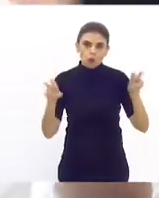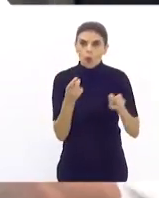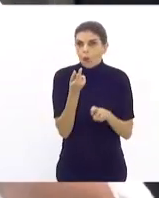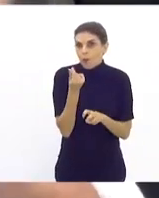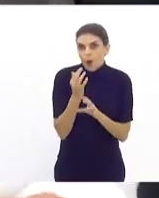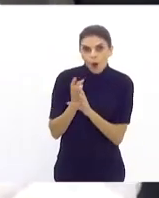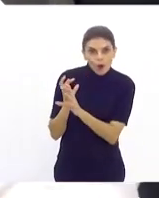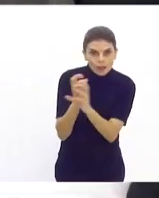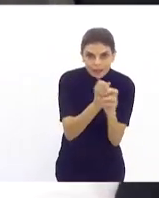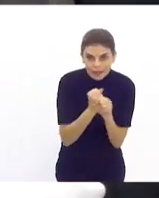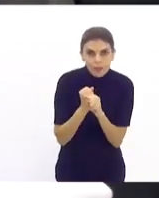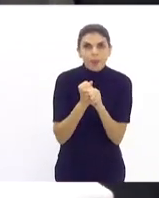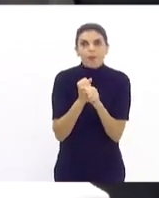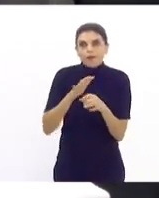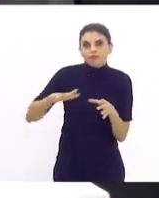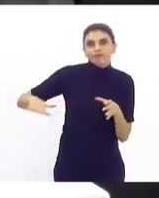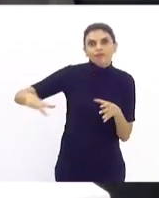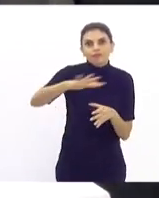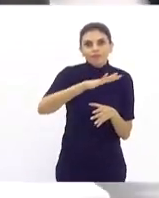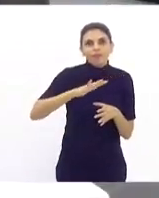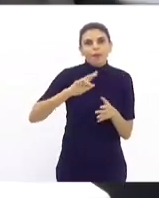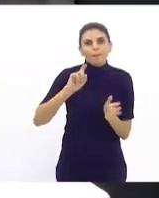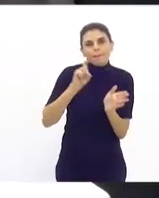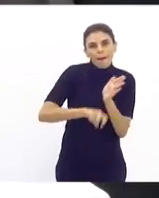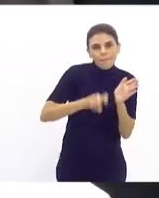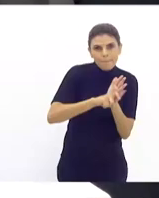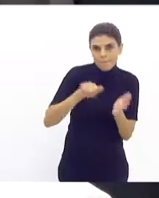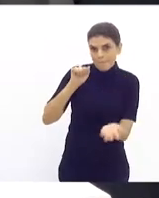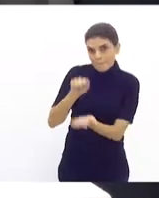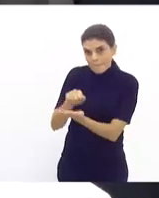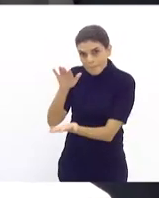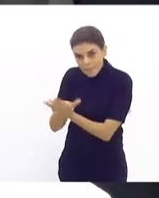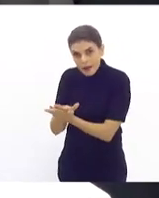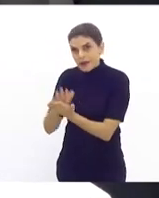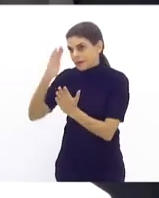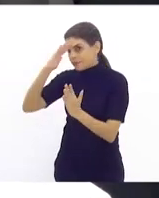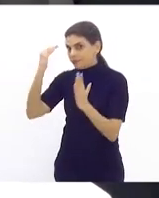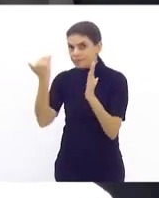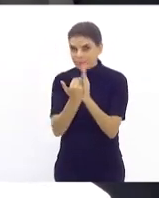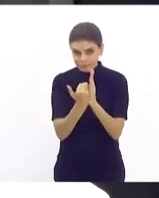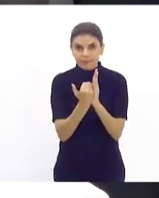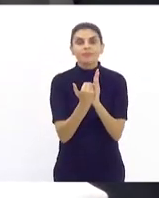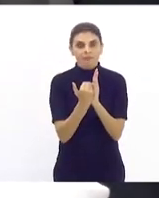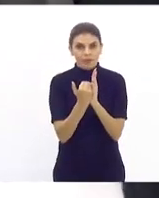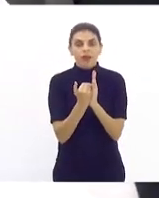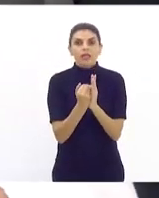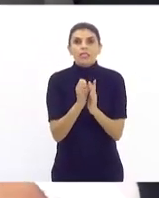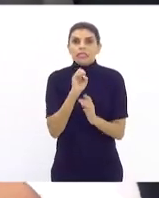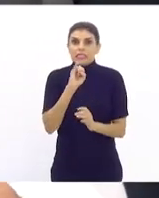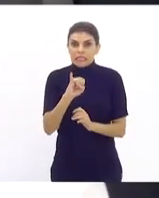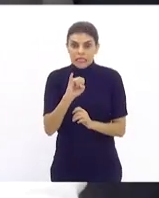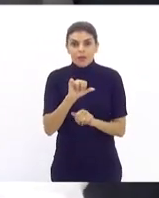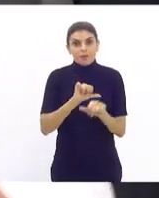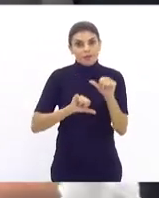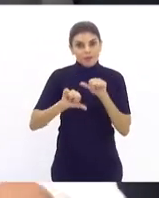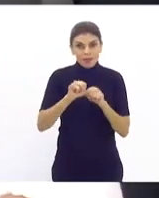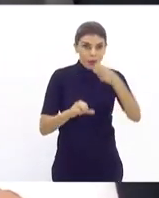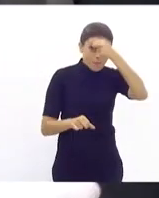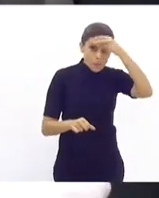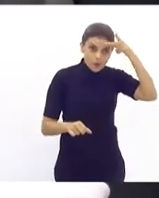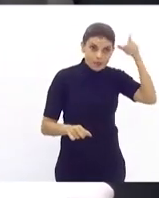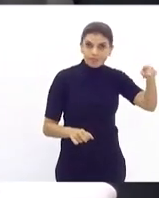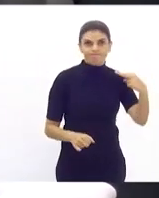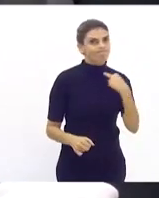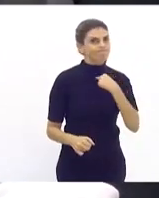falamos assim, em termos tributários, né, do Pacto Federativo. Né? Se a Câmara Municipal não